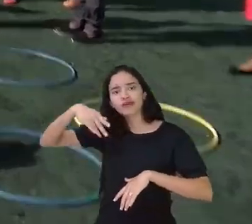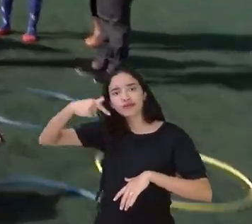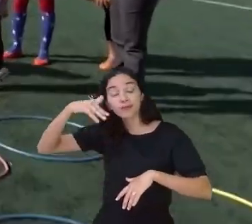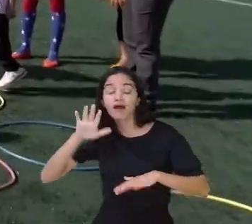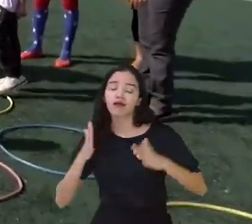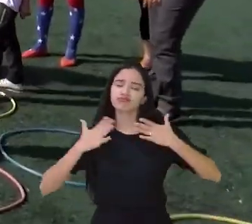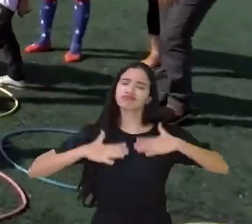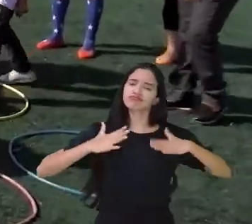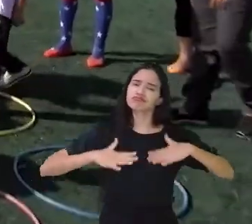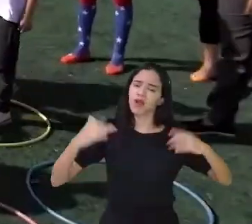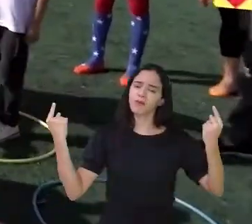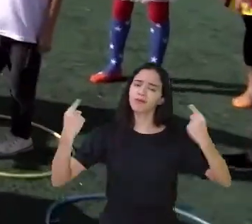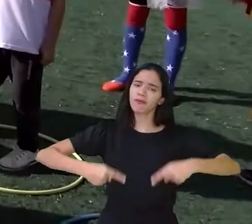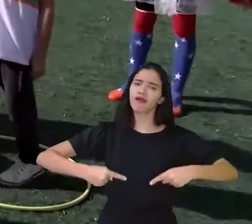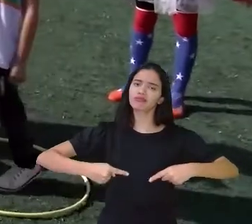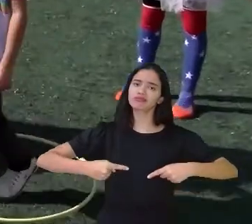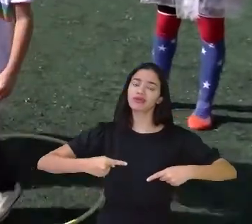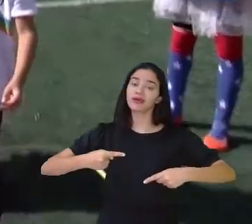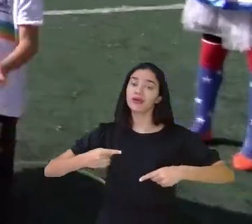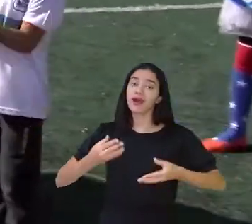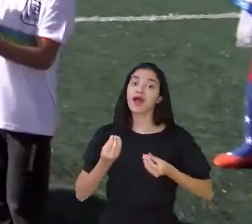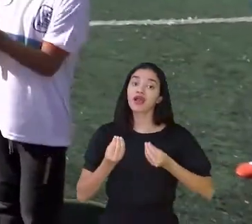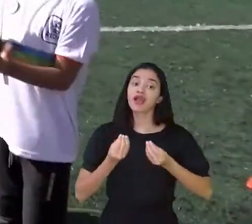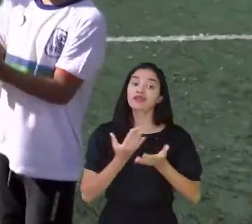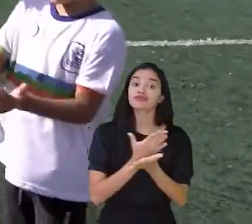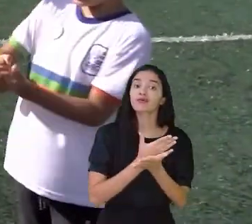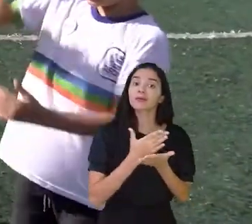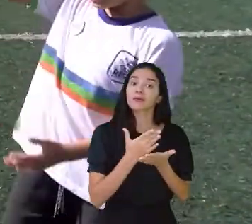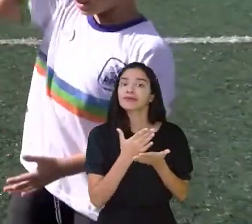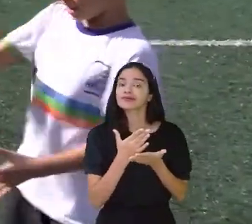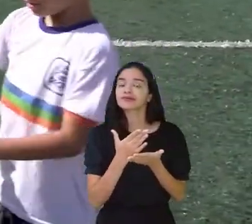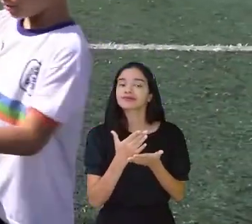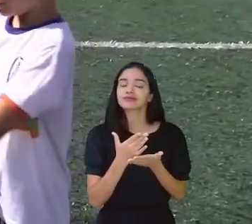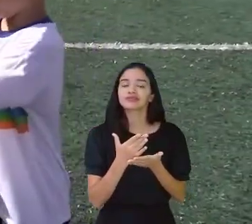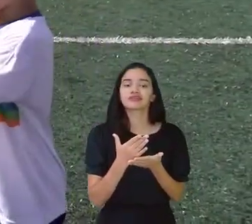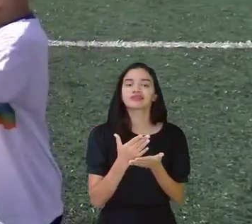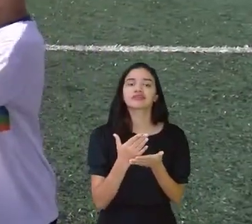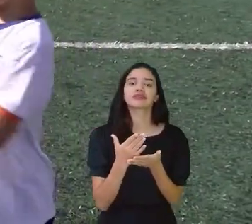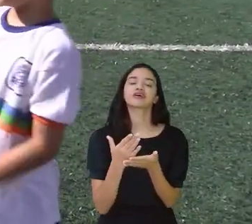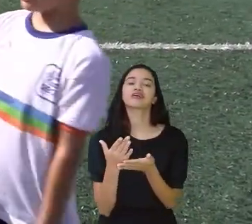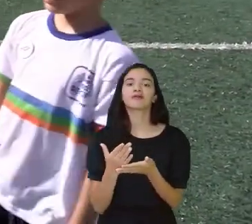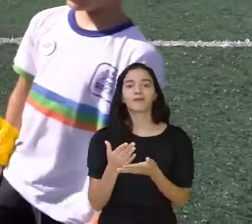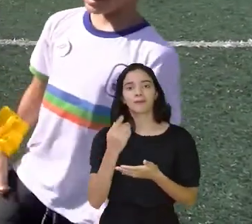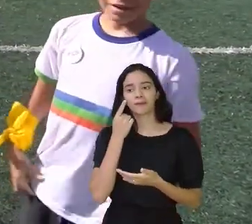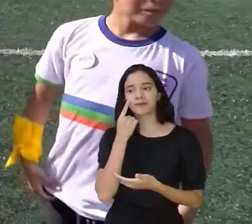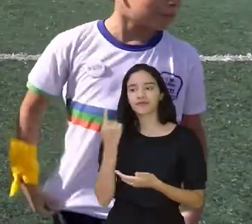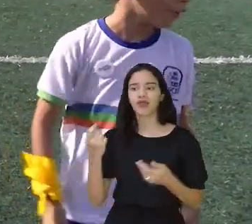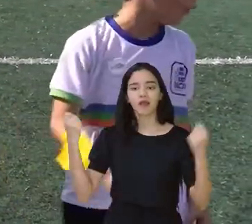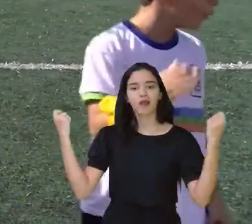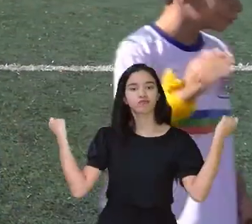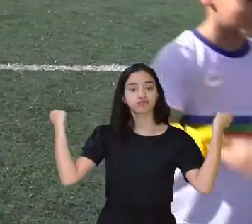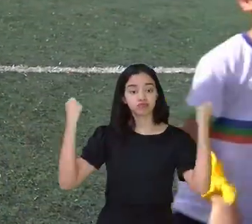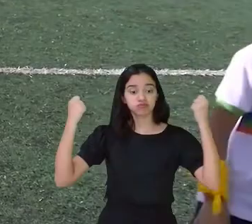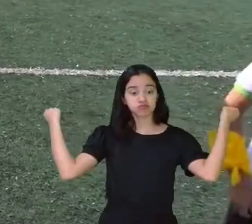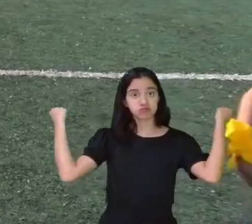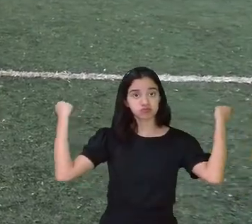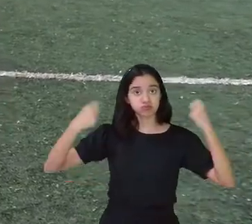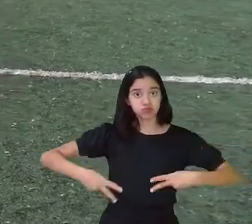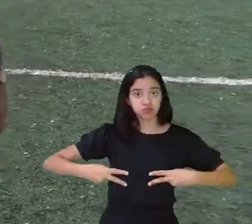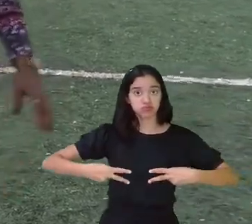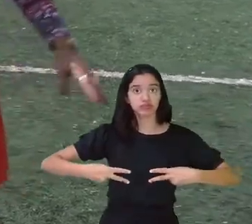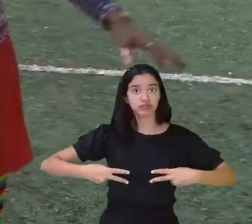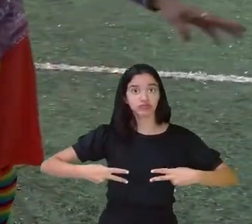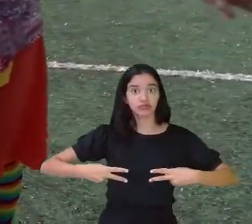Nicolas, vem cá pra ver quem começa. Quem começa? Raíssa e papai. Eu sou pá. Então ele vai começar.